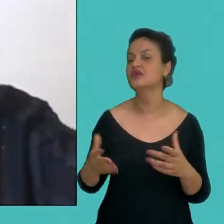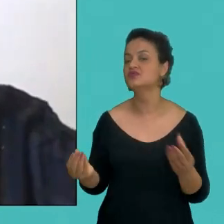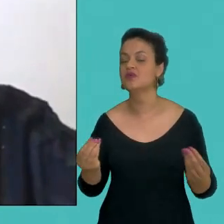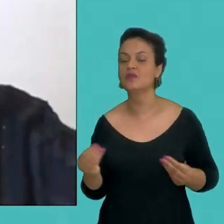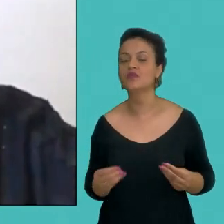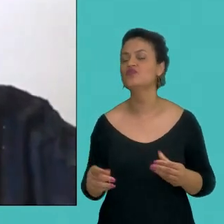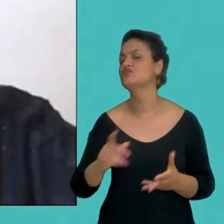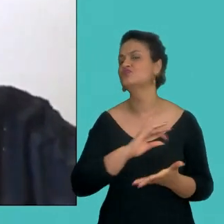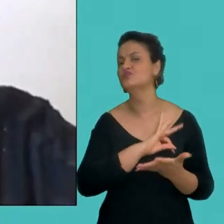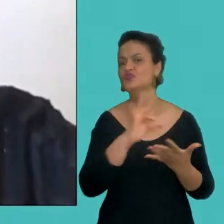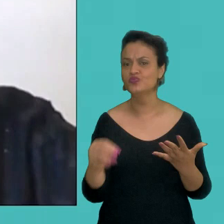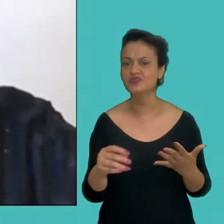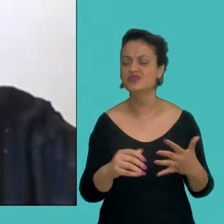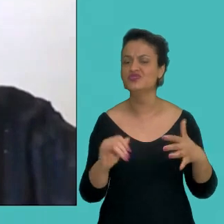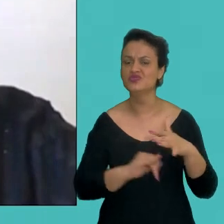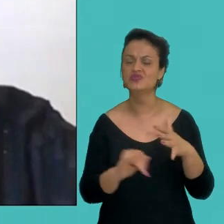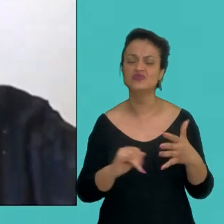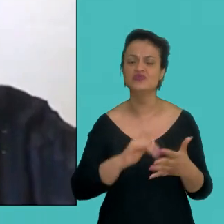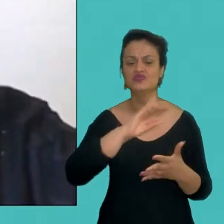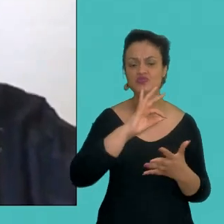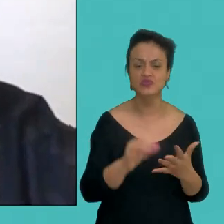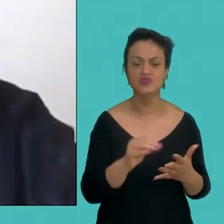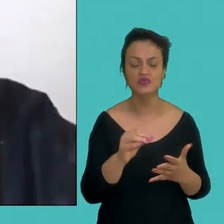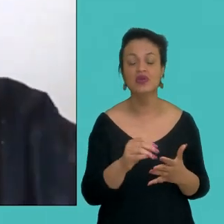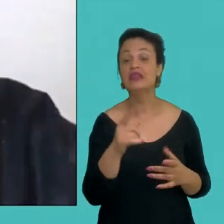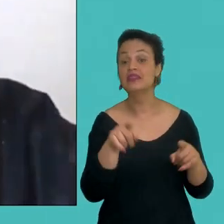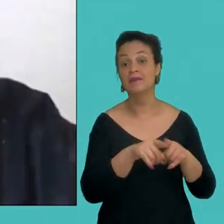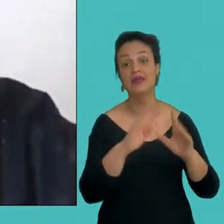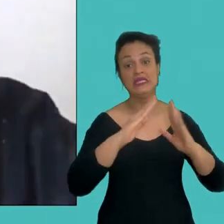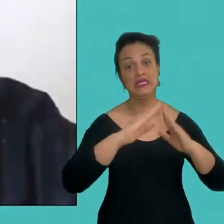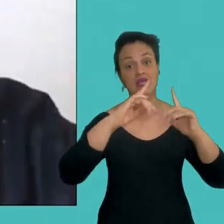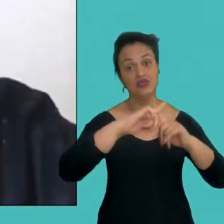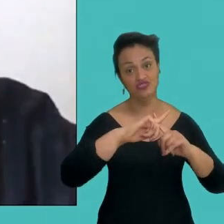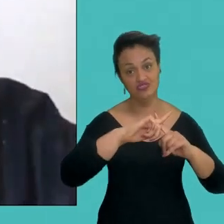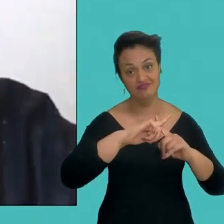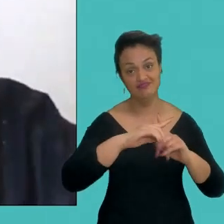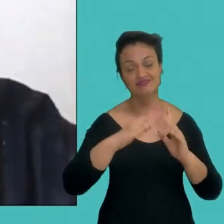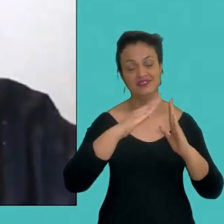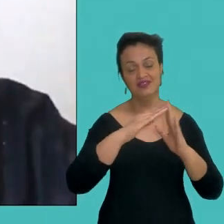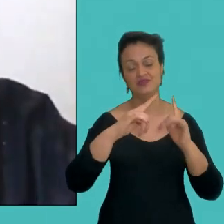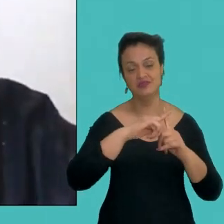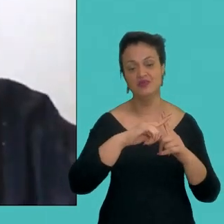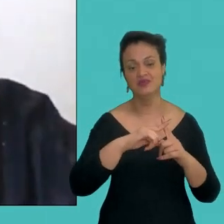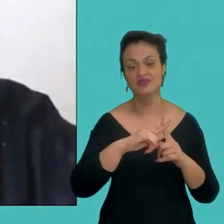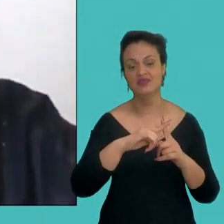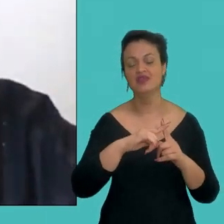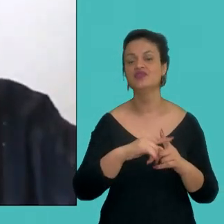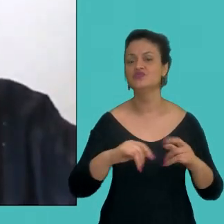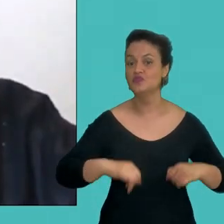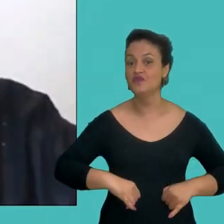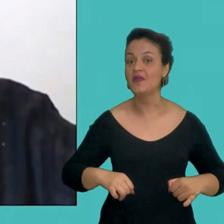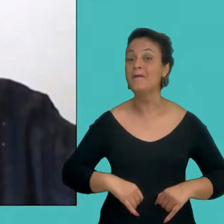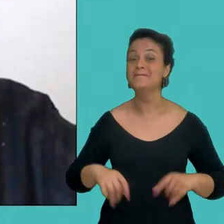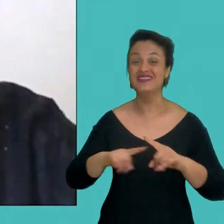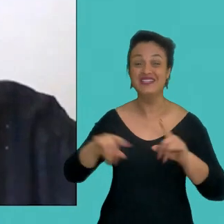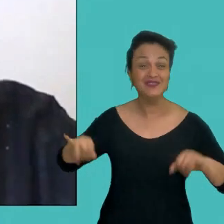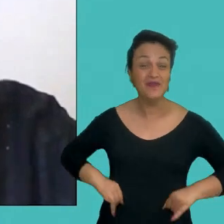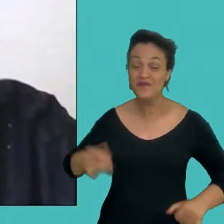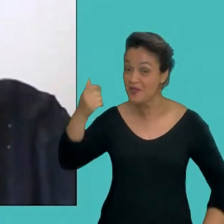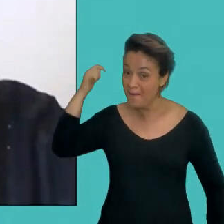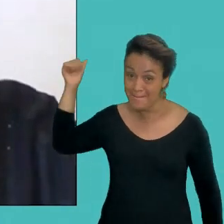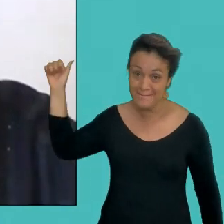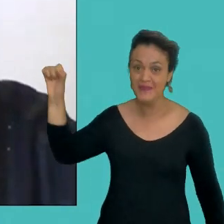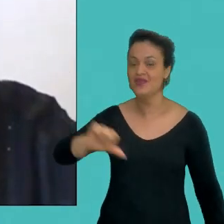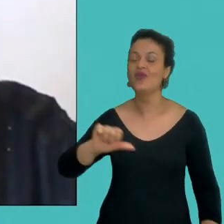que a sociedade precisa. Todas essas instituições apanharam, a igreja, inclusive. Agora, poucas apanharam tanto quanto